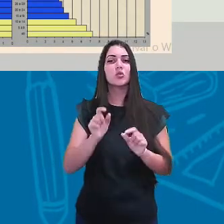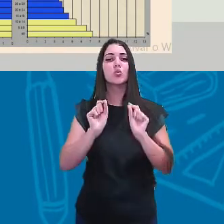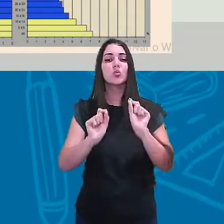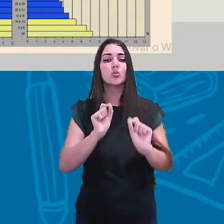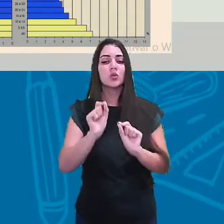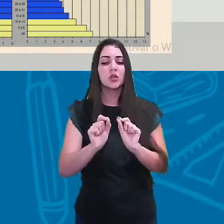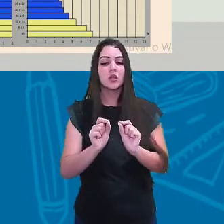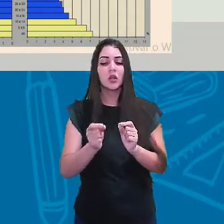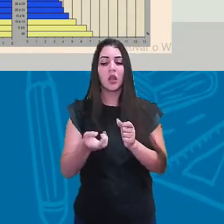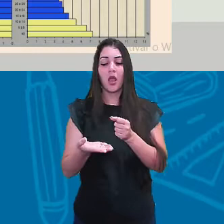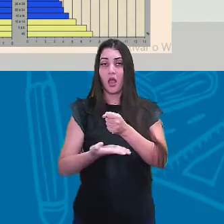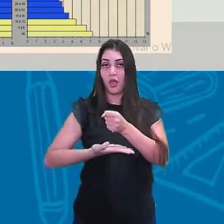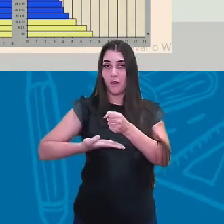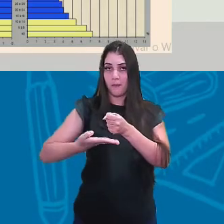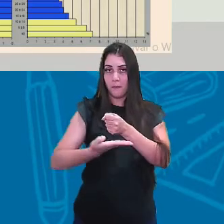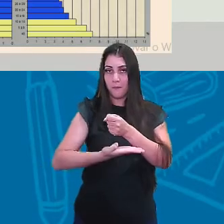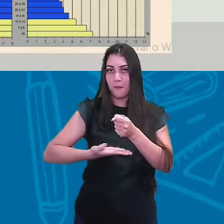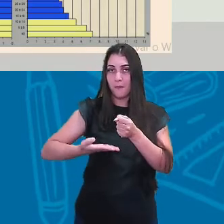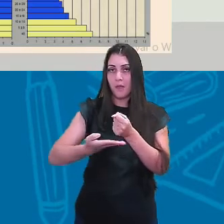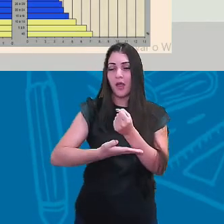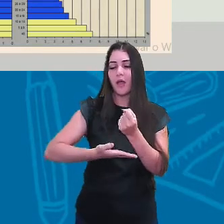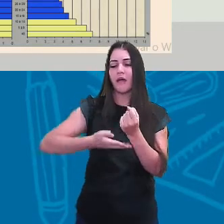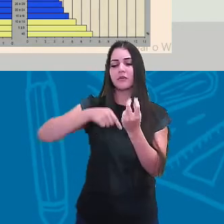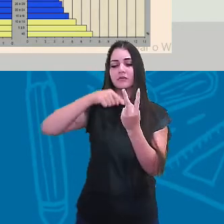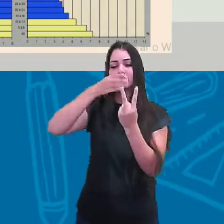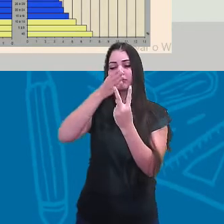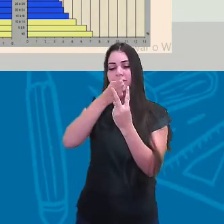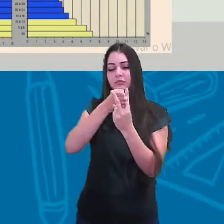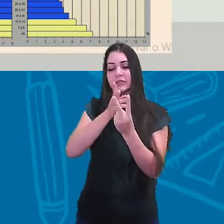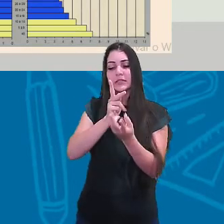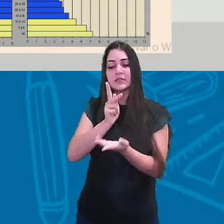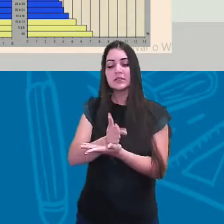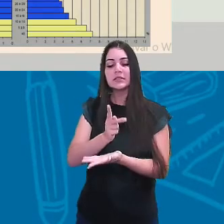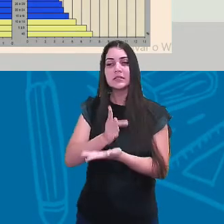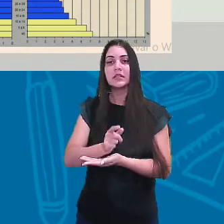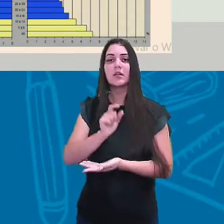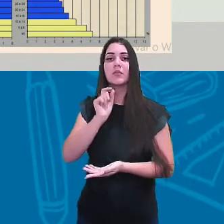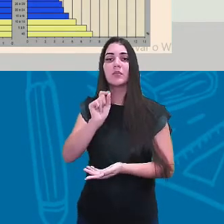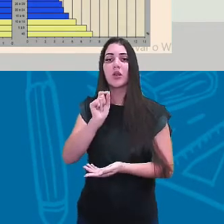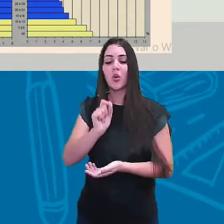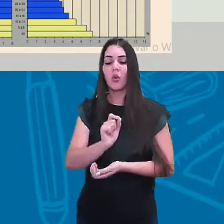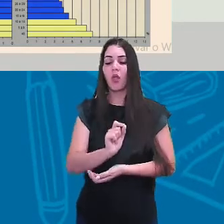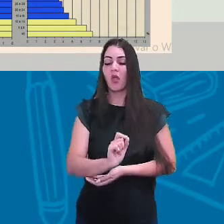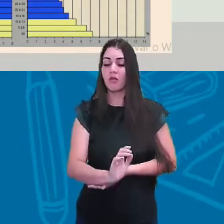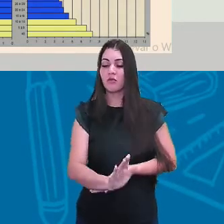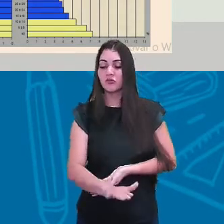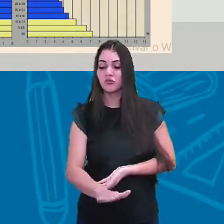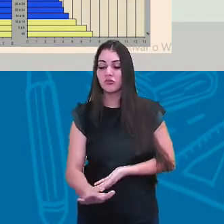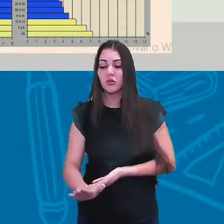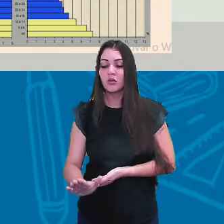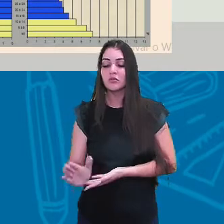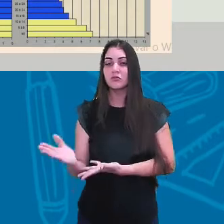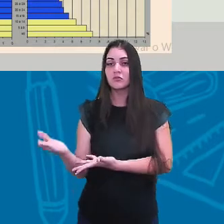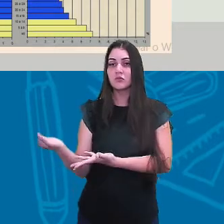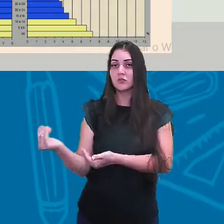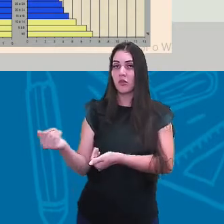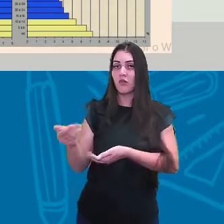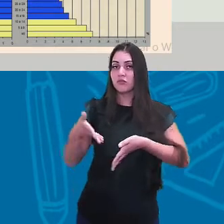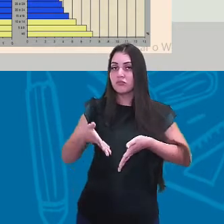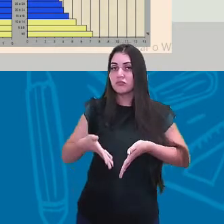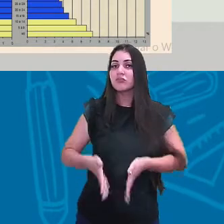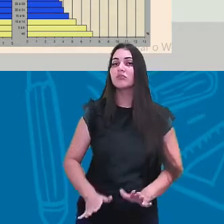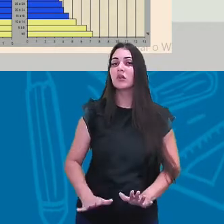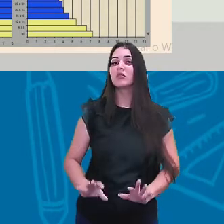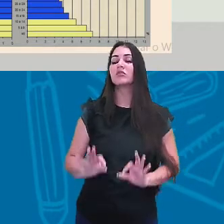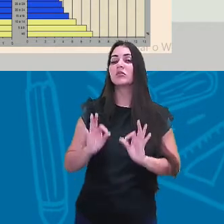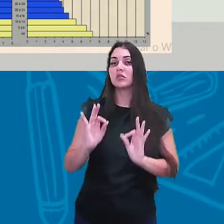base da pirâmide etária sempre é a questão das crianças, dos jovens, né? Dos nascidos,